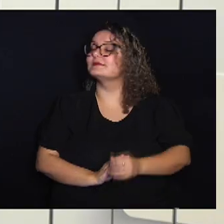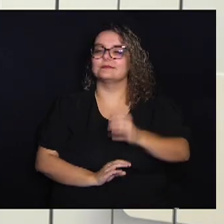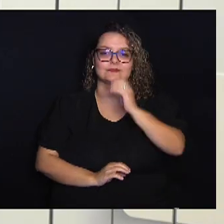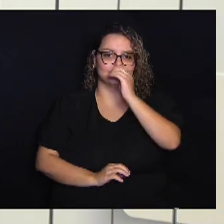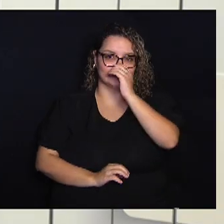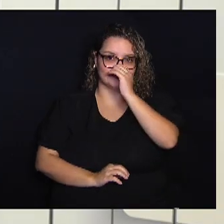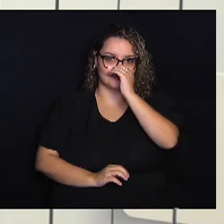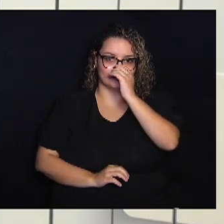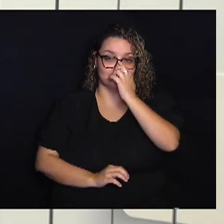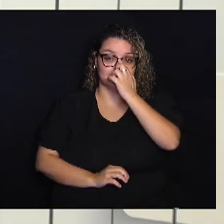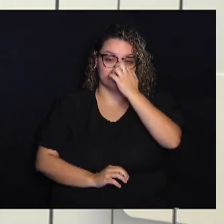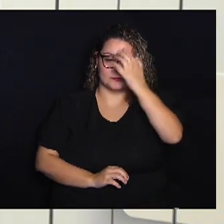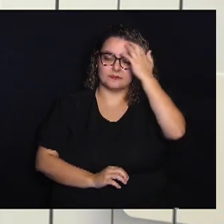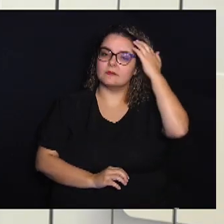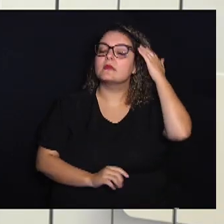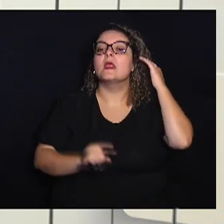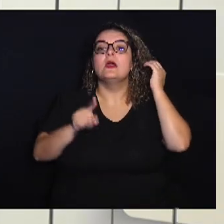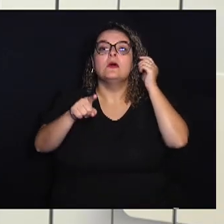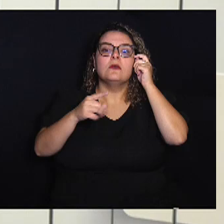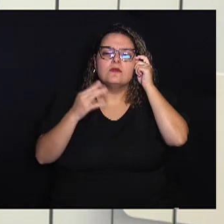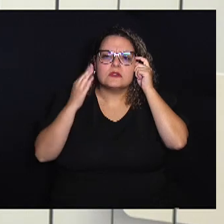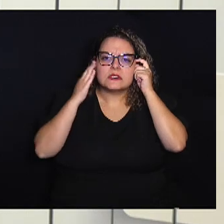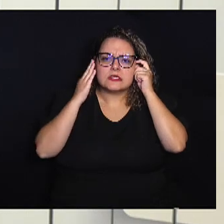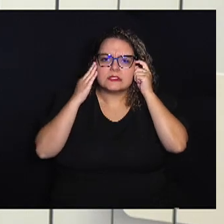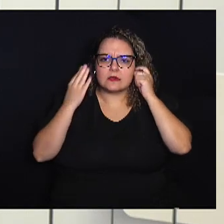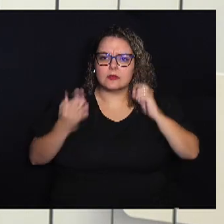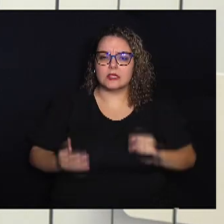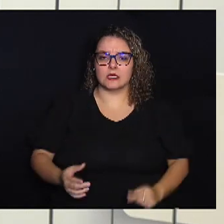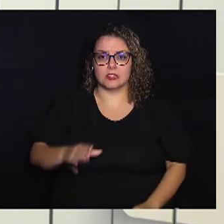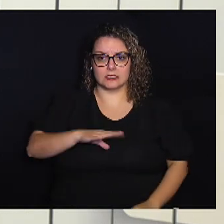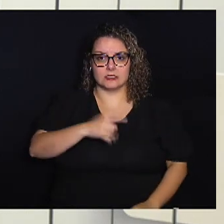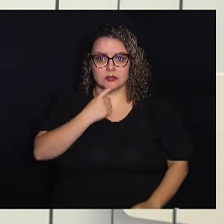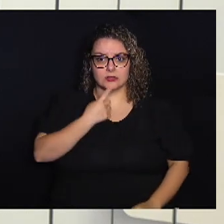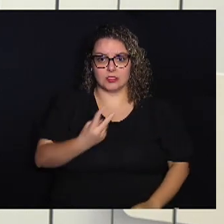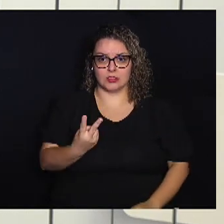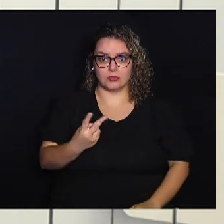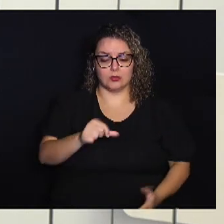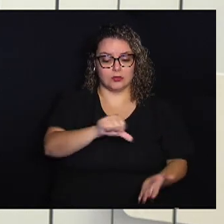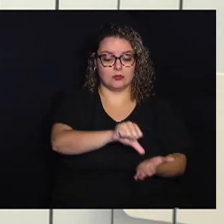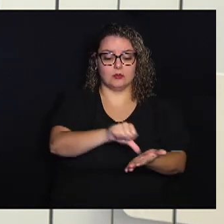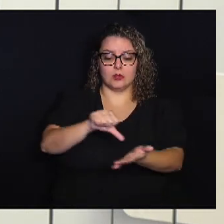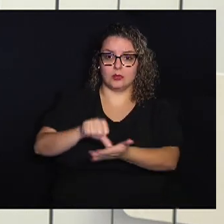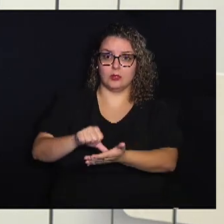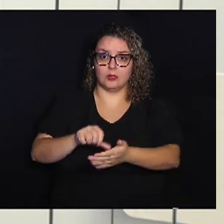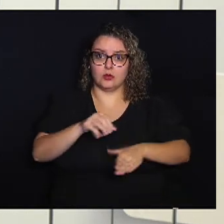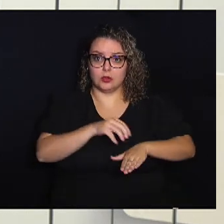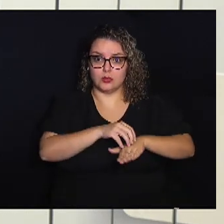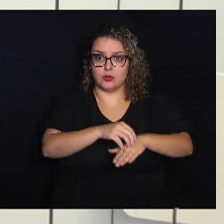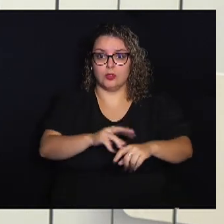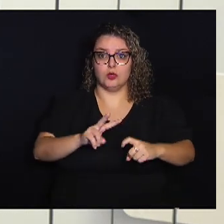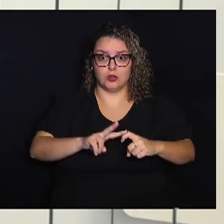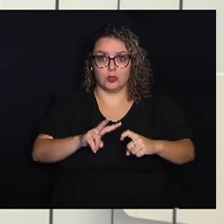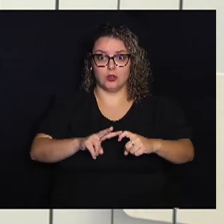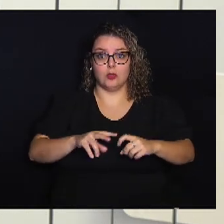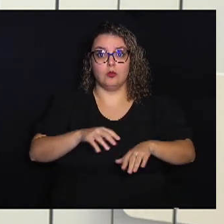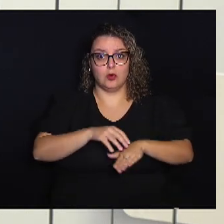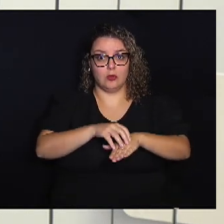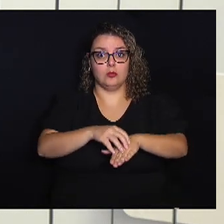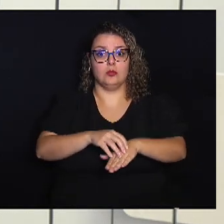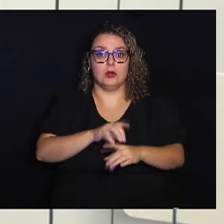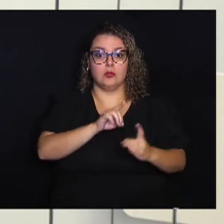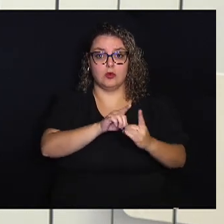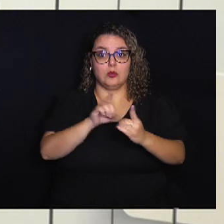E você sabia que a cidade de Campinas tem 2 unidades do consultório veterinário móvel? Oferecem